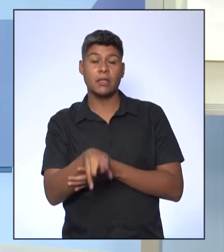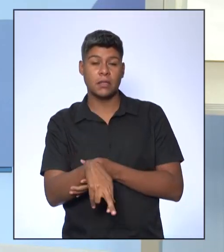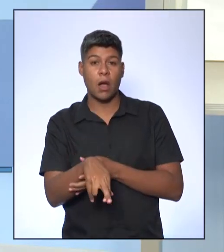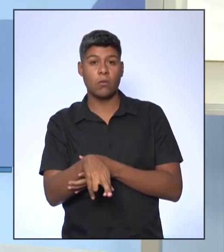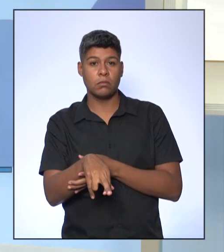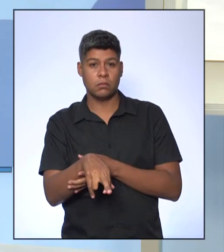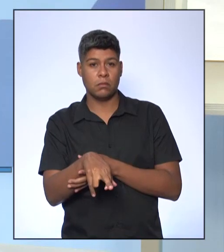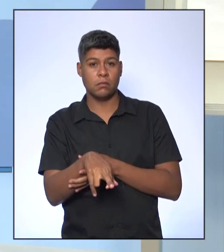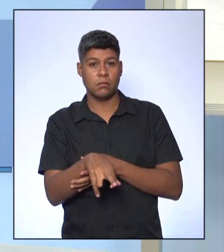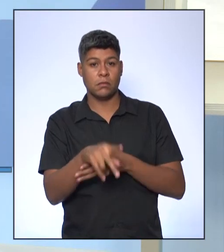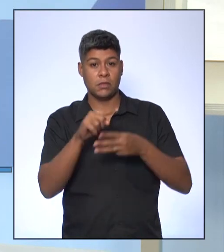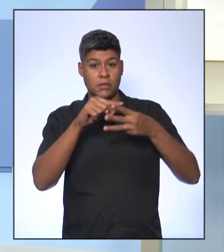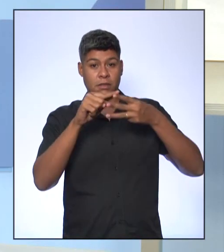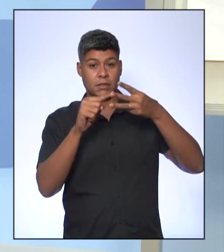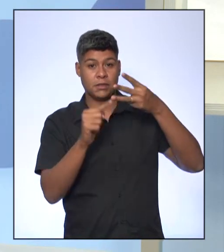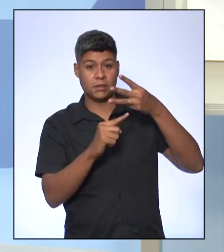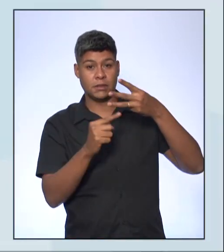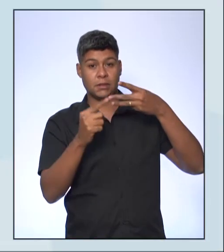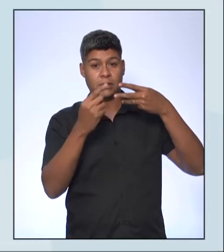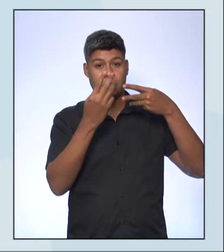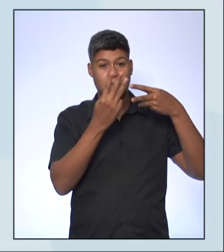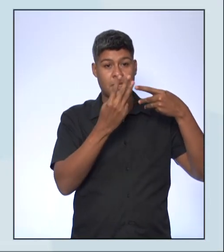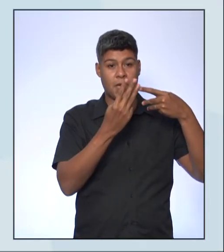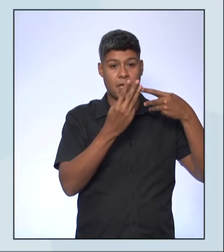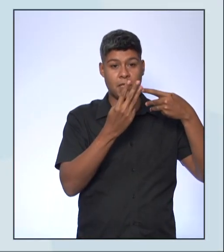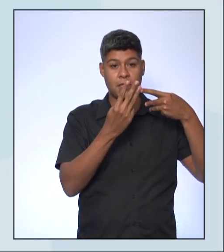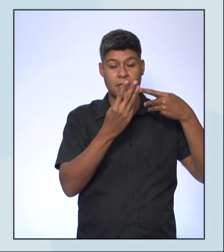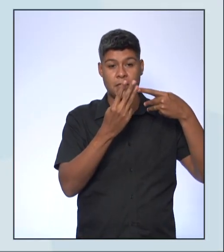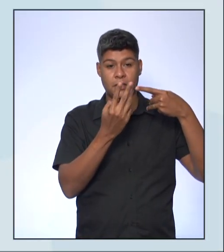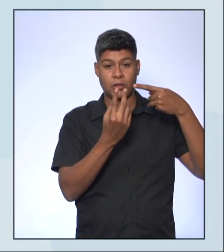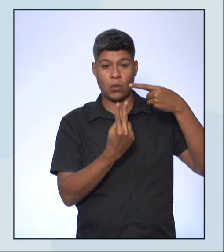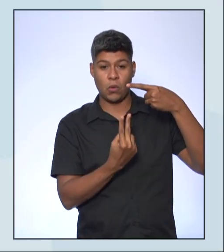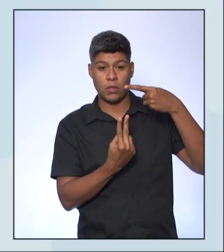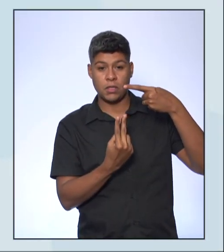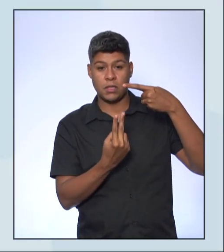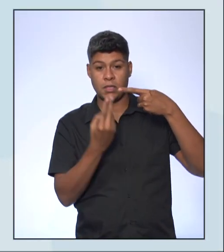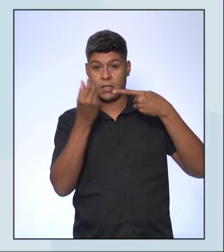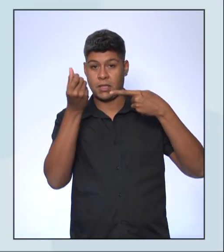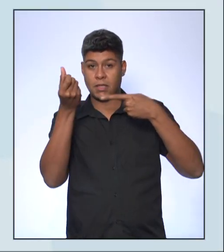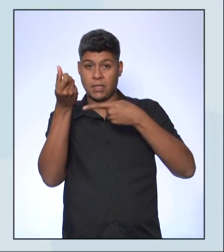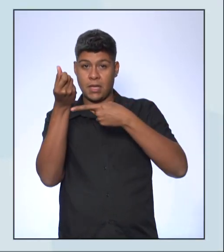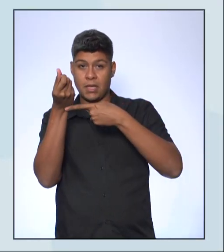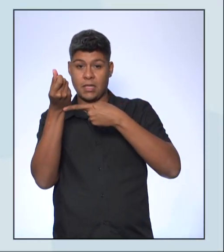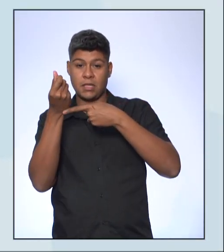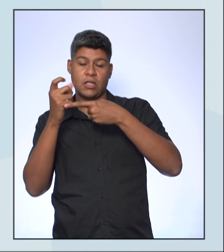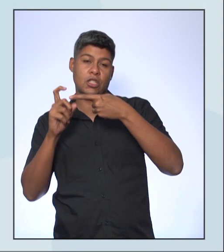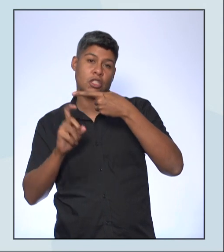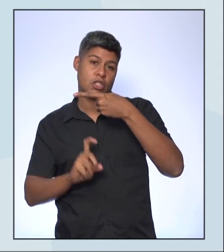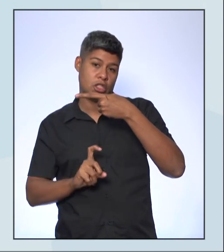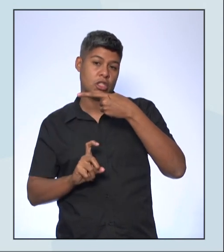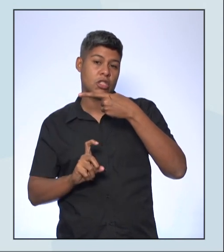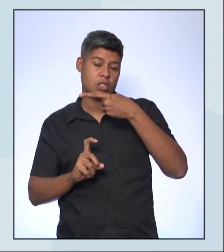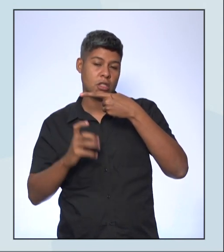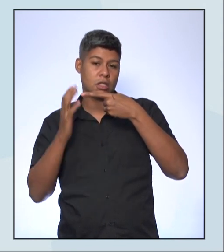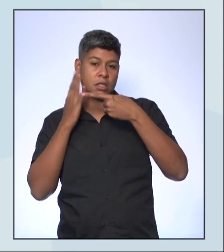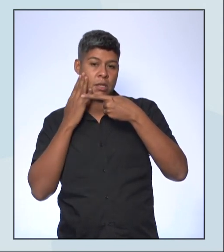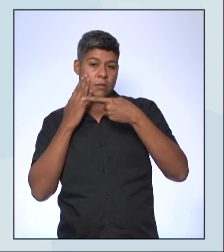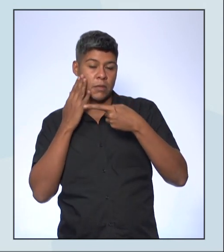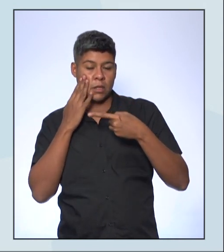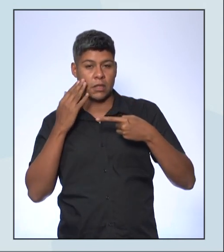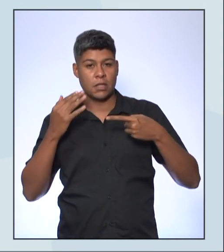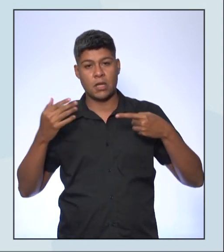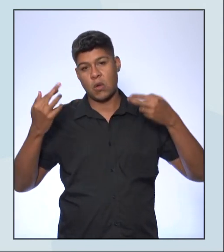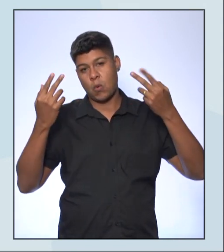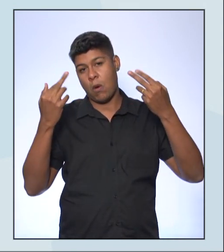Sim. 3 está para 2, como 6 está para x. Não é isso, Rafa? Ah, então quer dizer que os segmentos têm a mesma